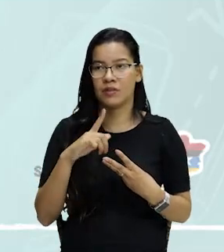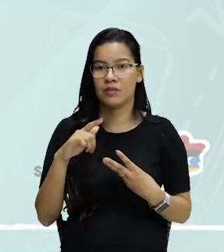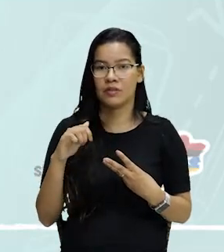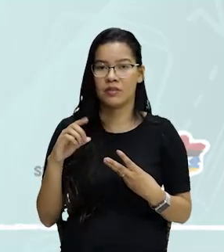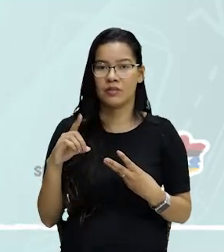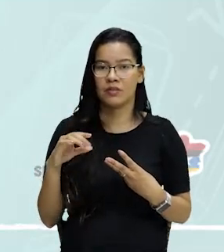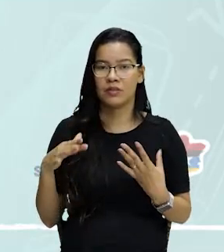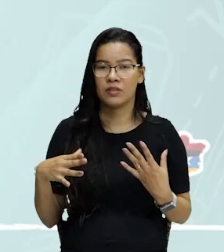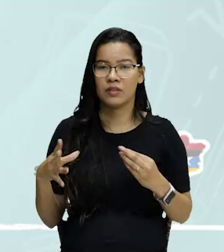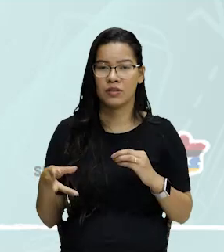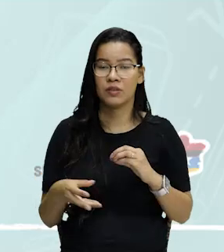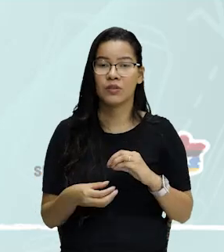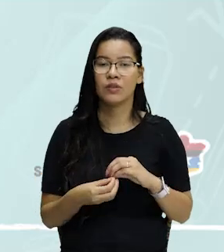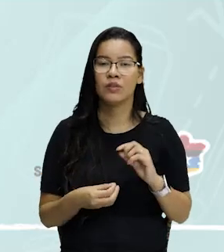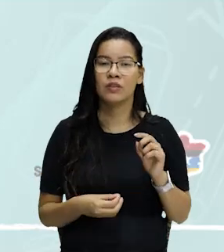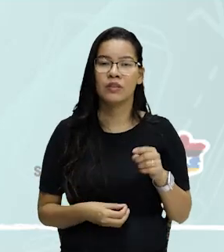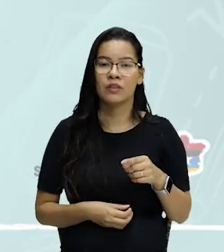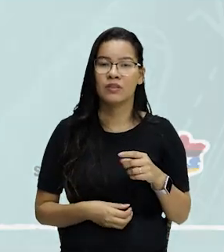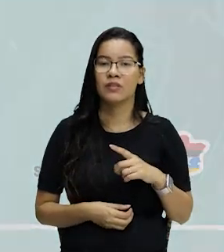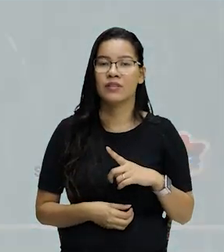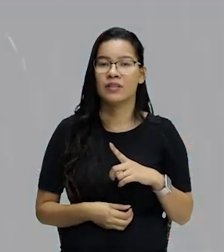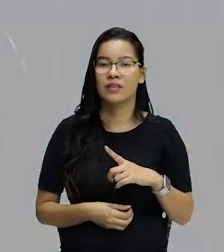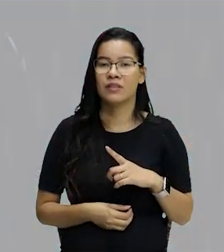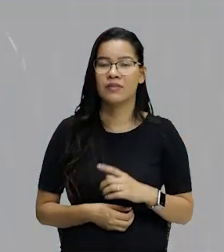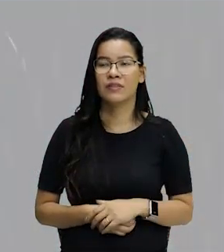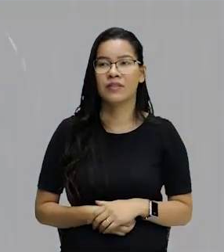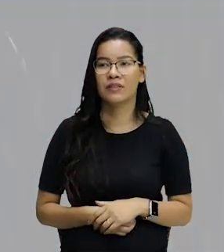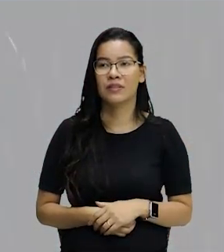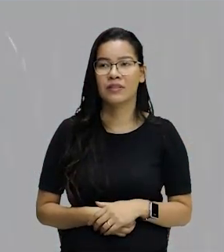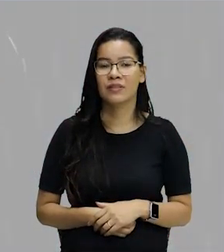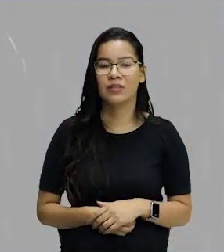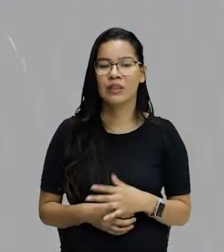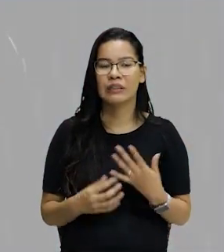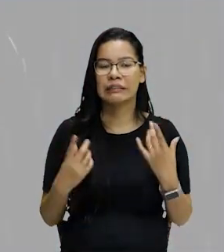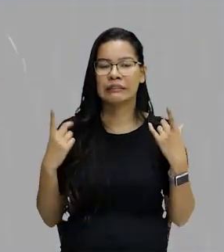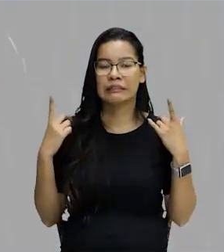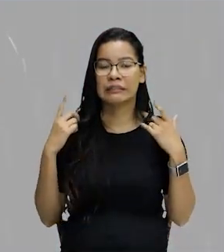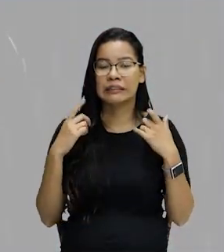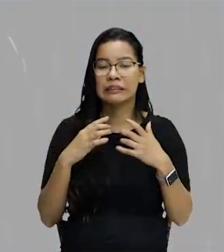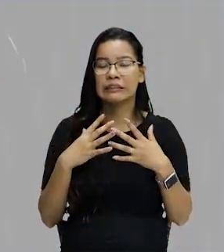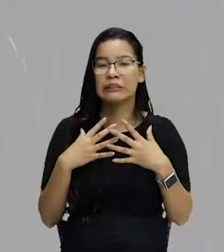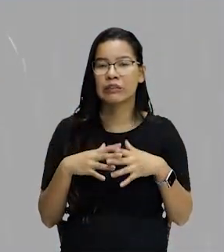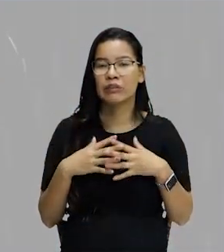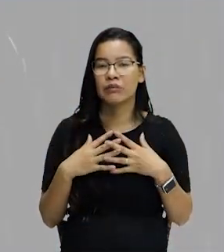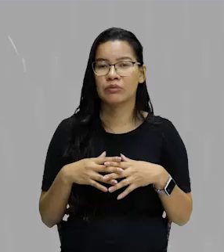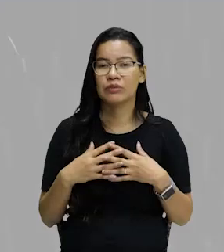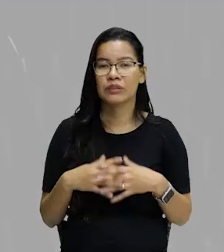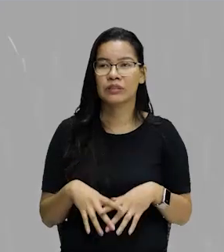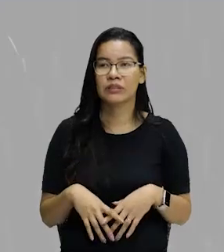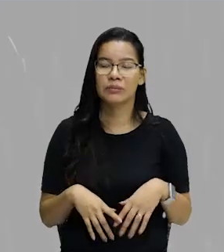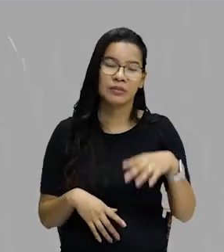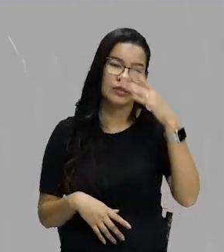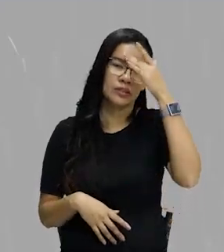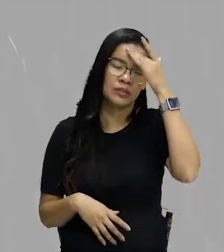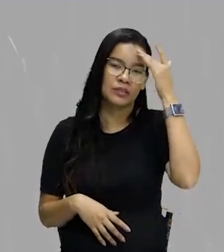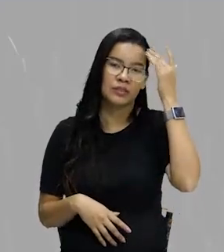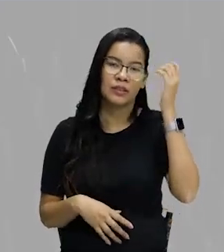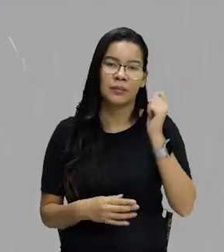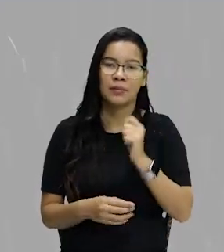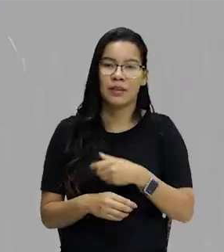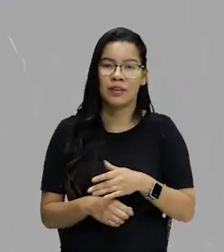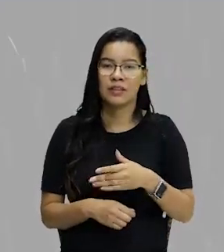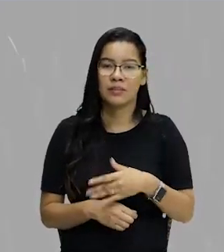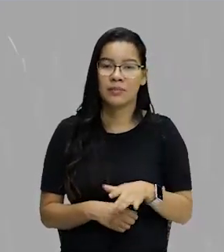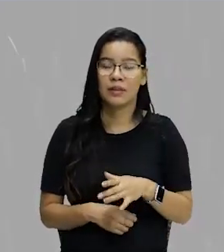lead. Inclusive, isso aqui gerou muita confusão entre a galera que ia participar,